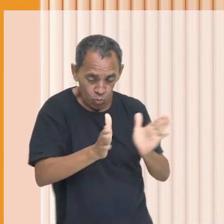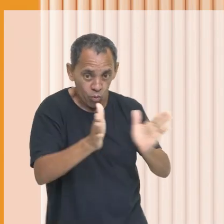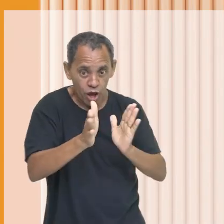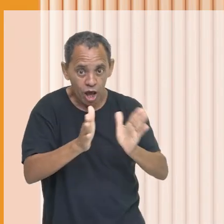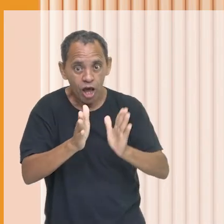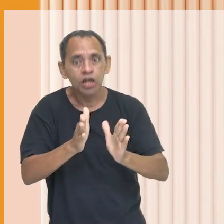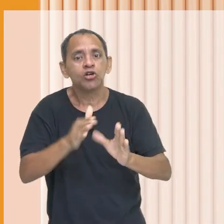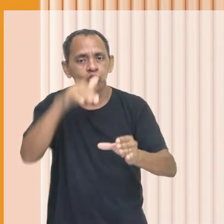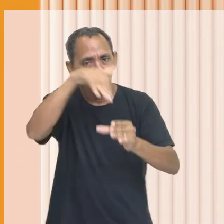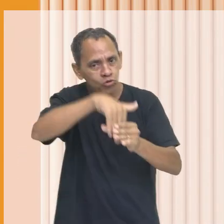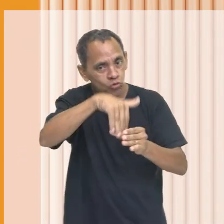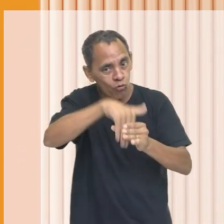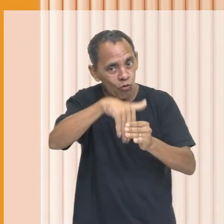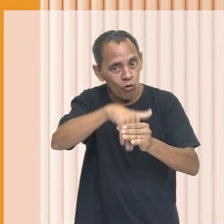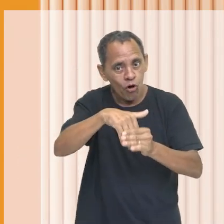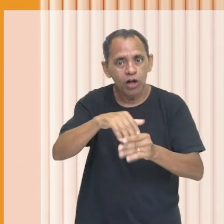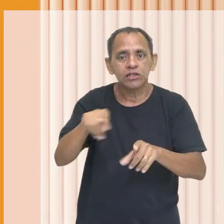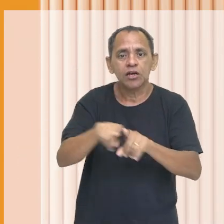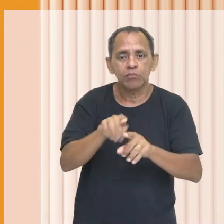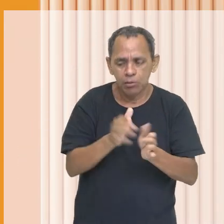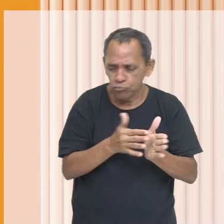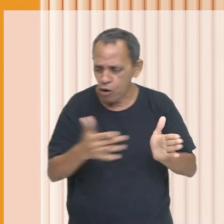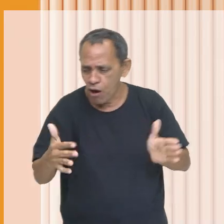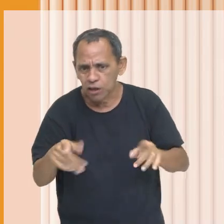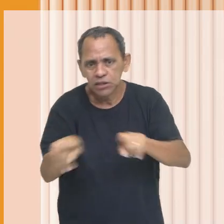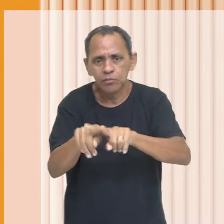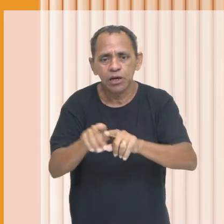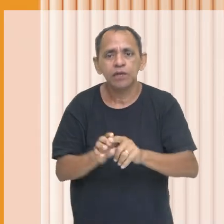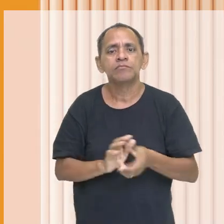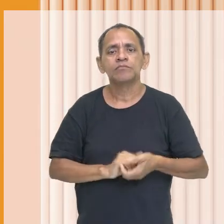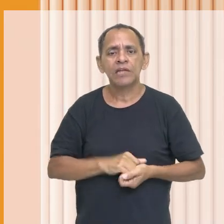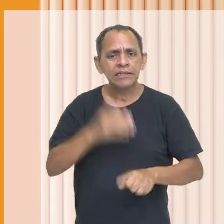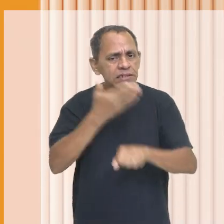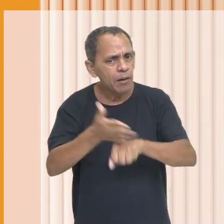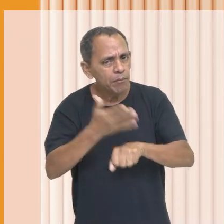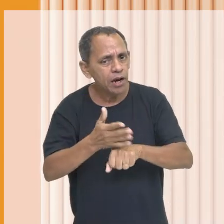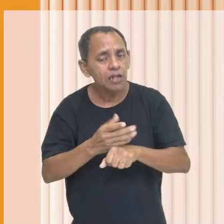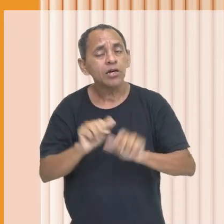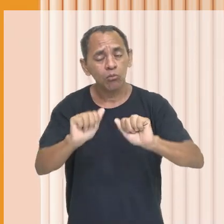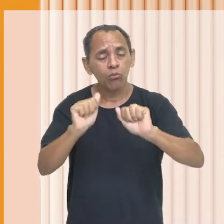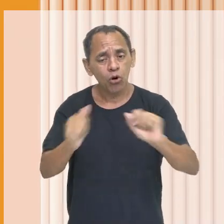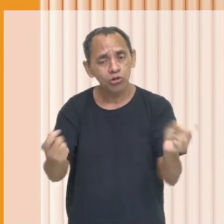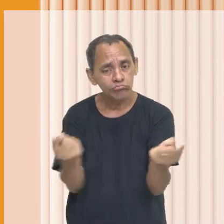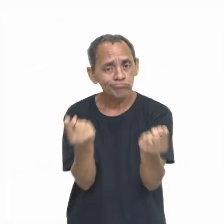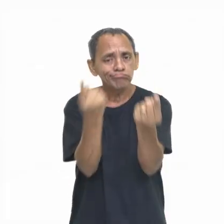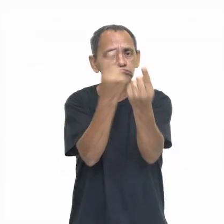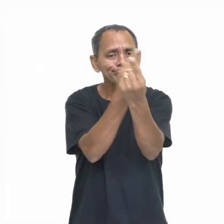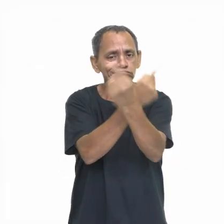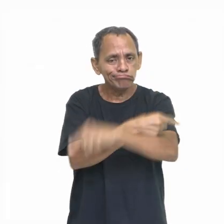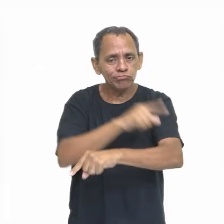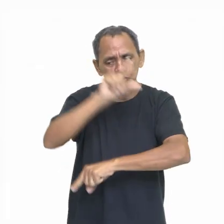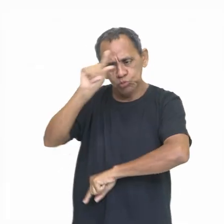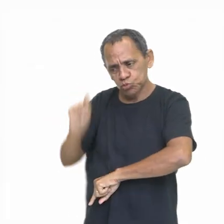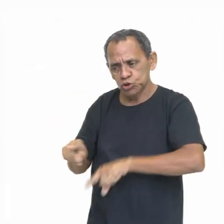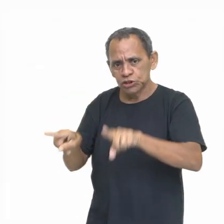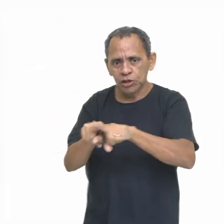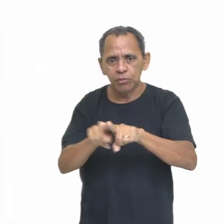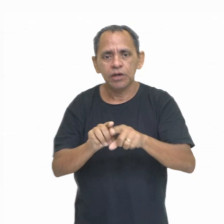situação de clientelismo, de corrupção, pode ser revertida. Temos também a questão da participação